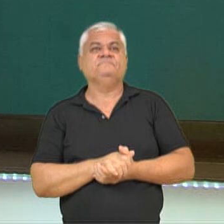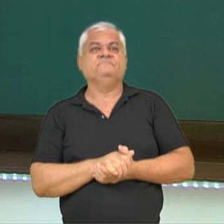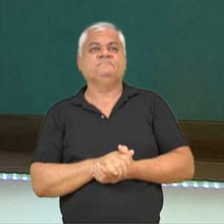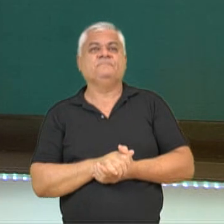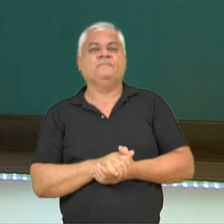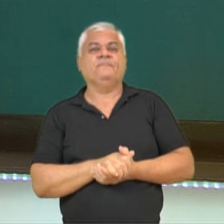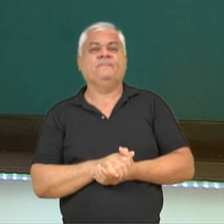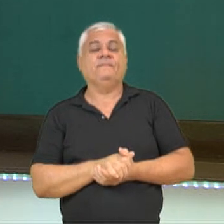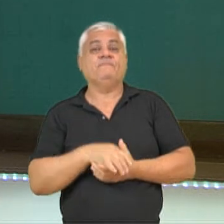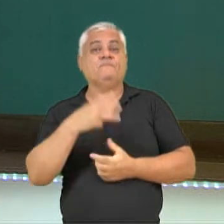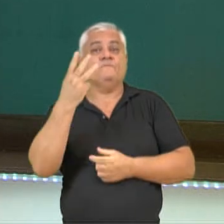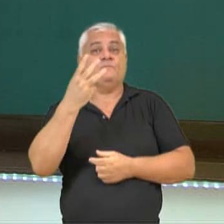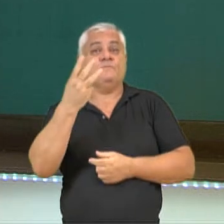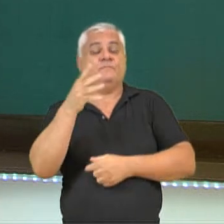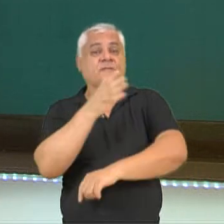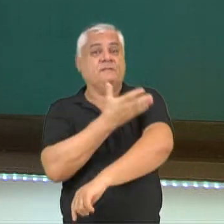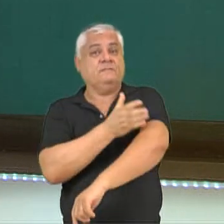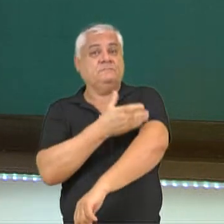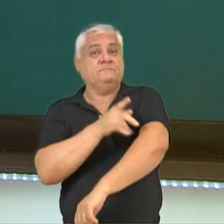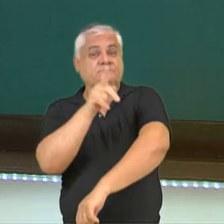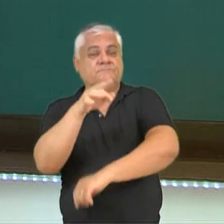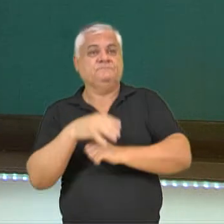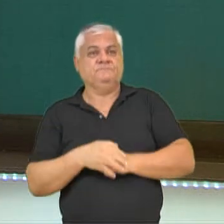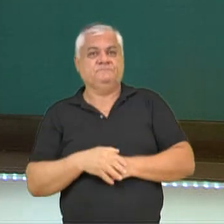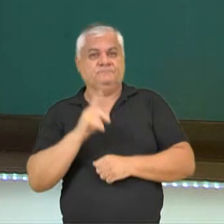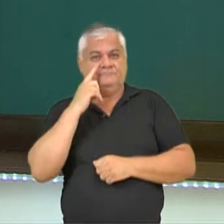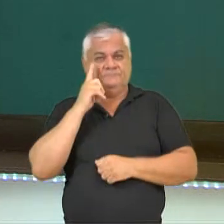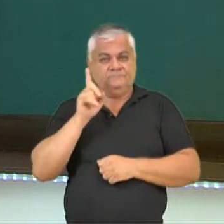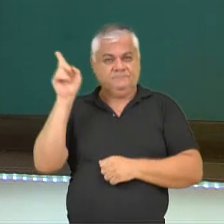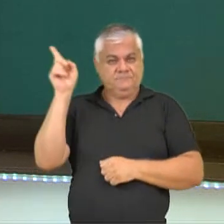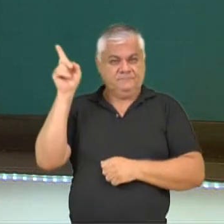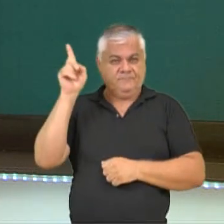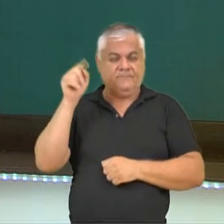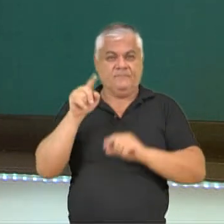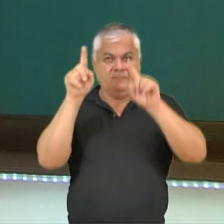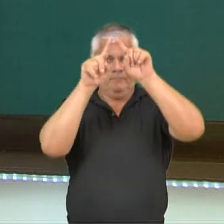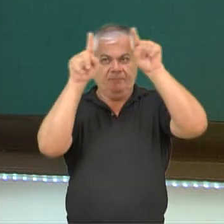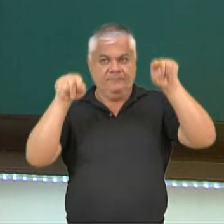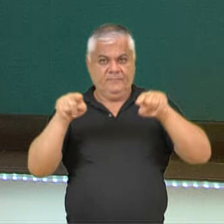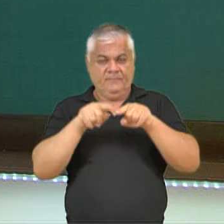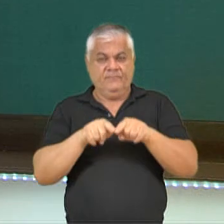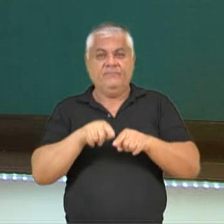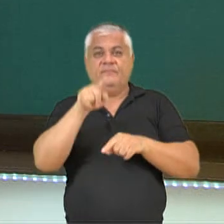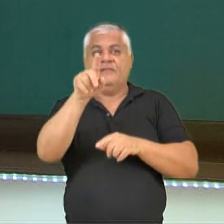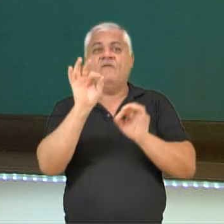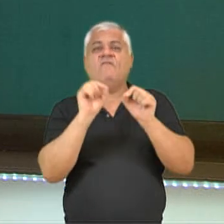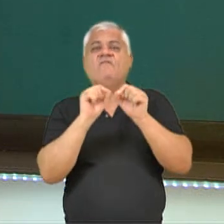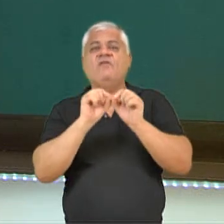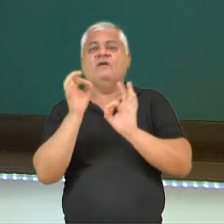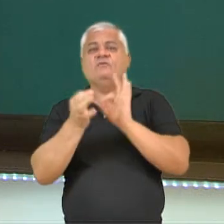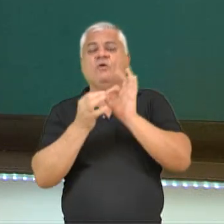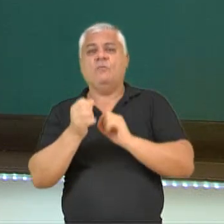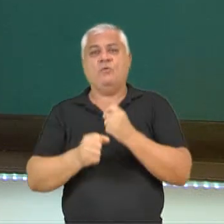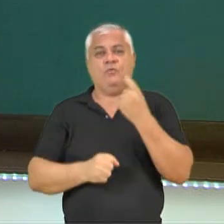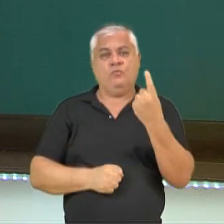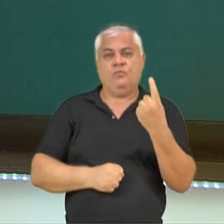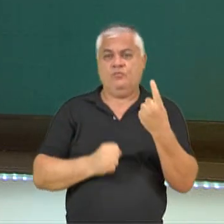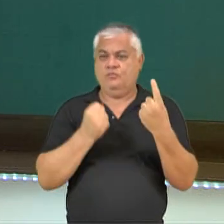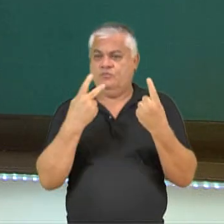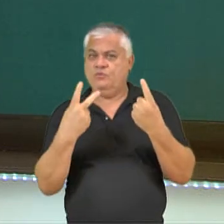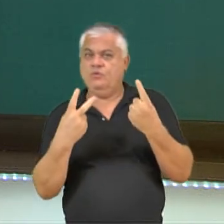Beleza? E um terceiro para você. Dado o quadrado abaixo, escreva uma expressão para as áreas 1,